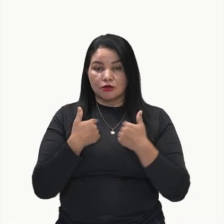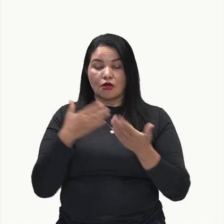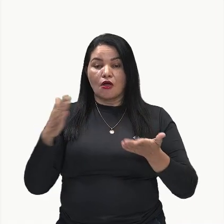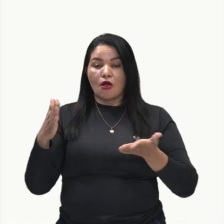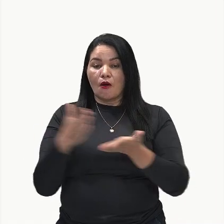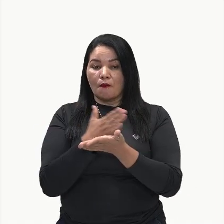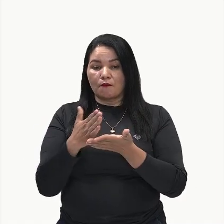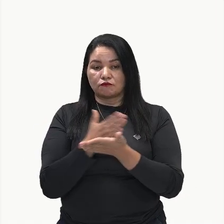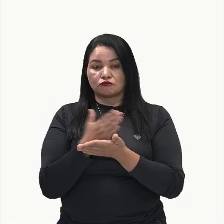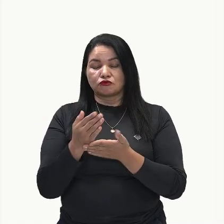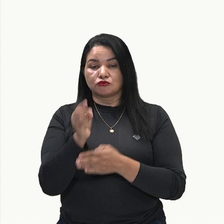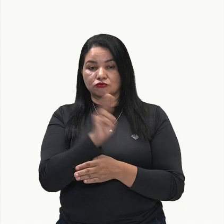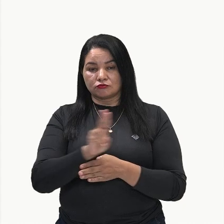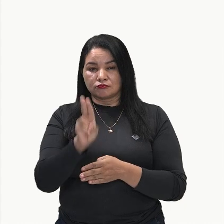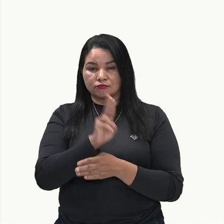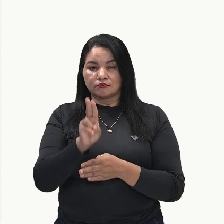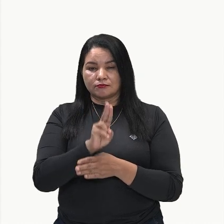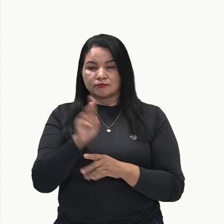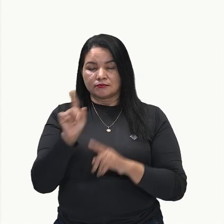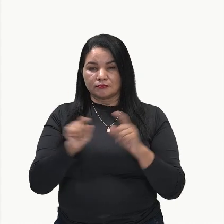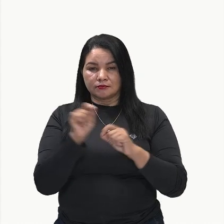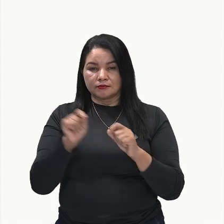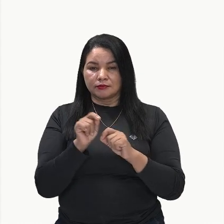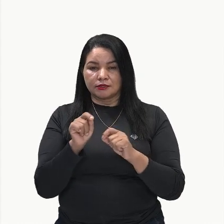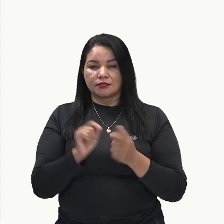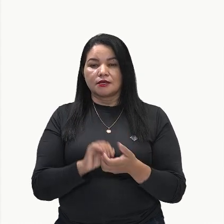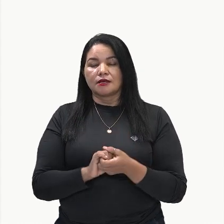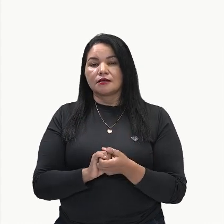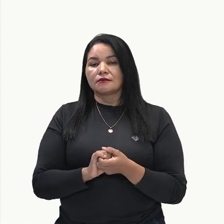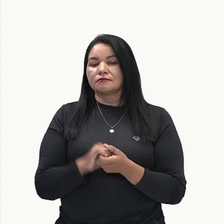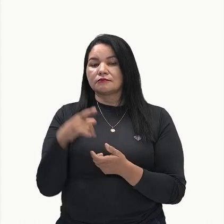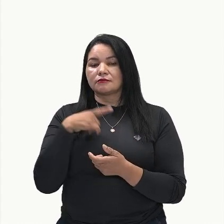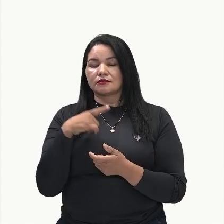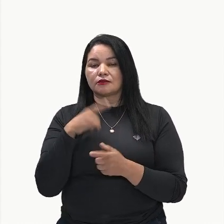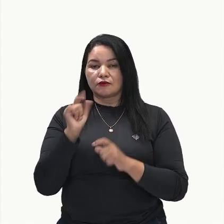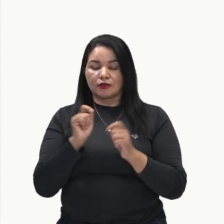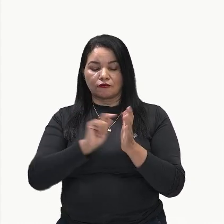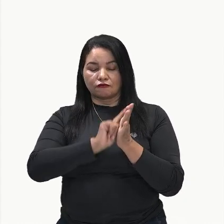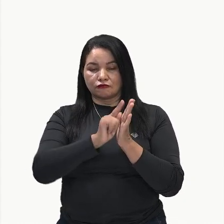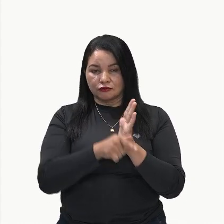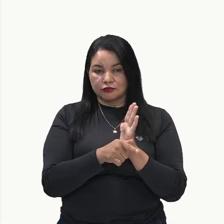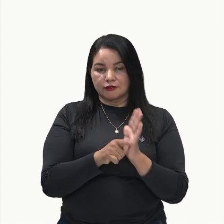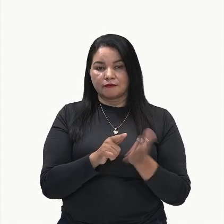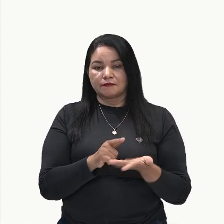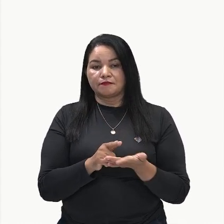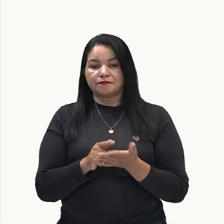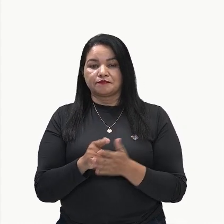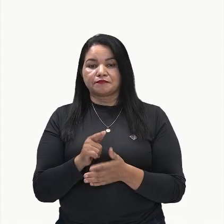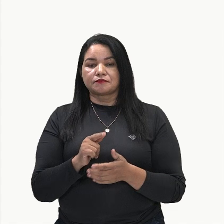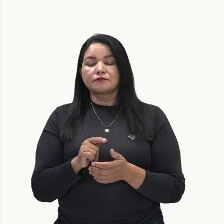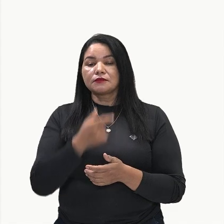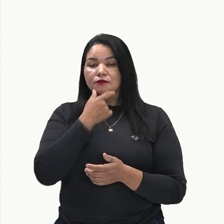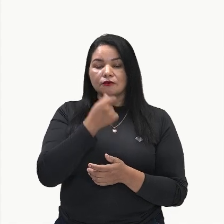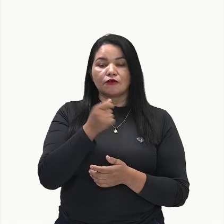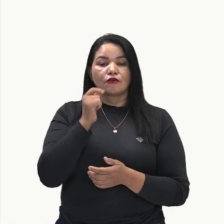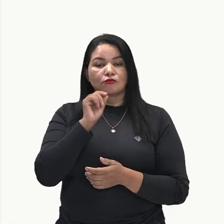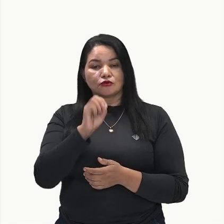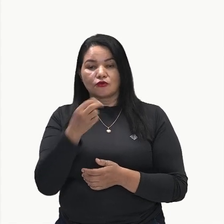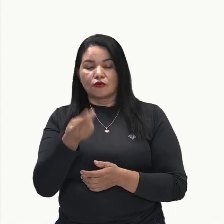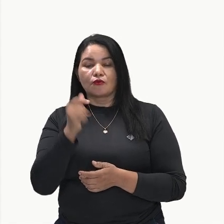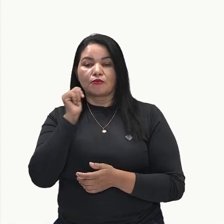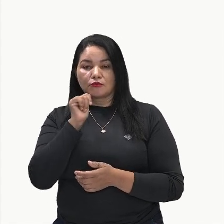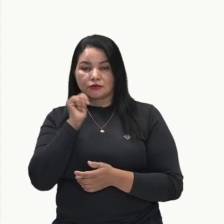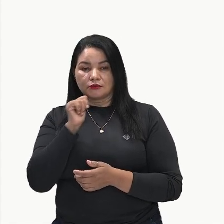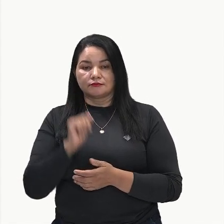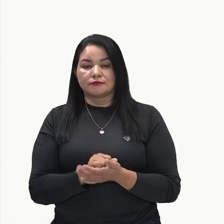nomes de animais salvajes têm um gênero fijo, seja masculino ou feminino, que serve para ambos